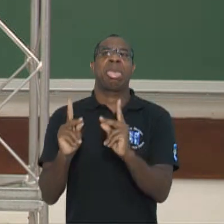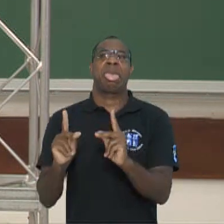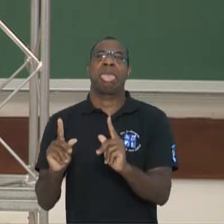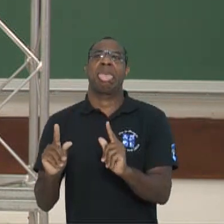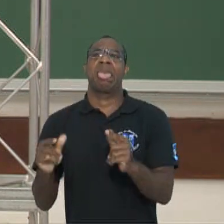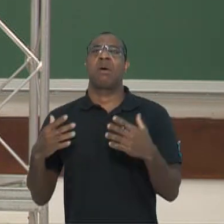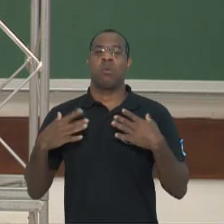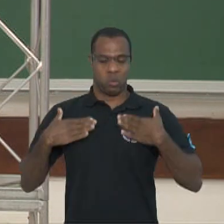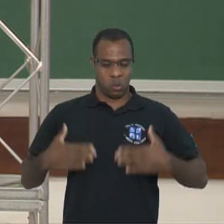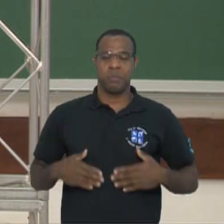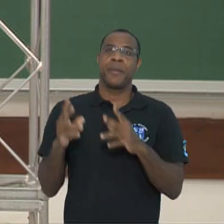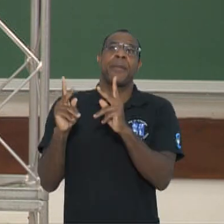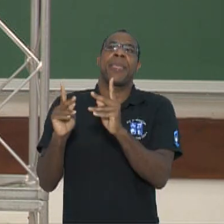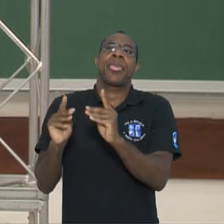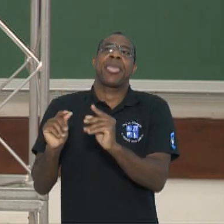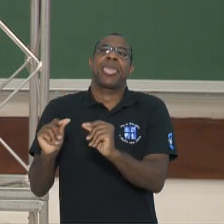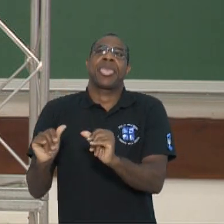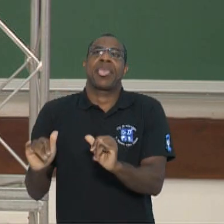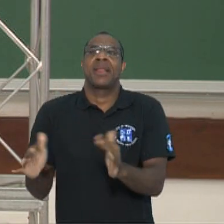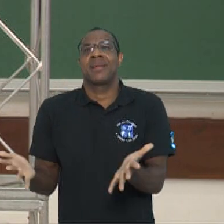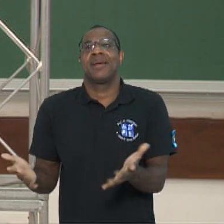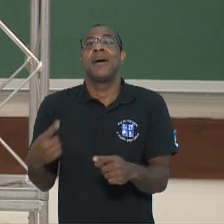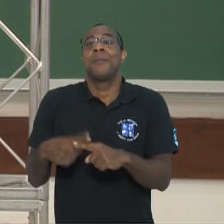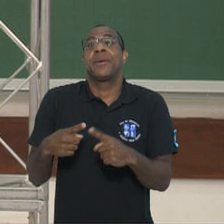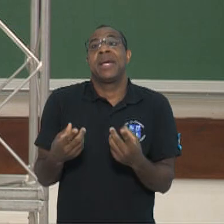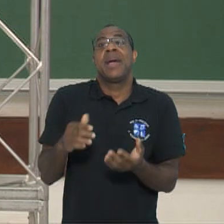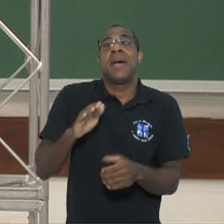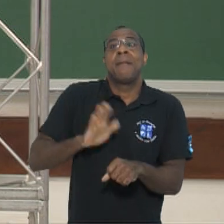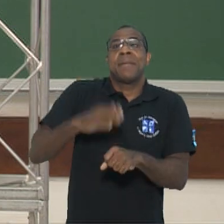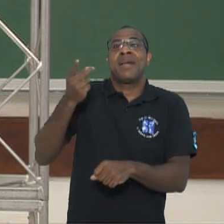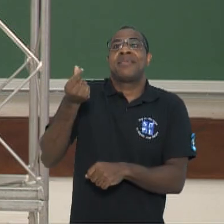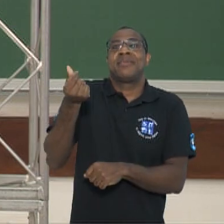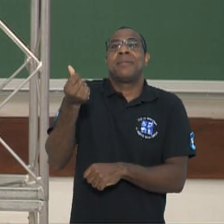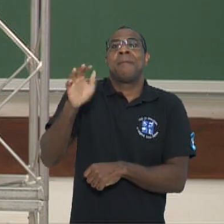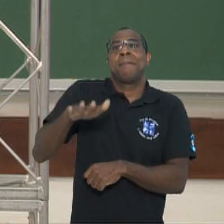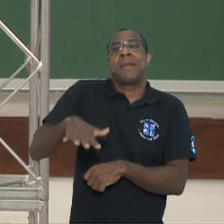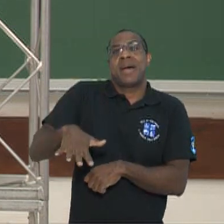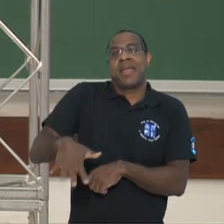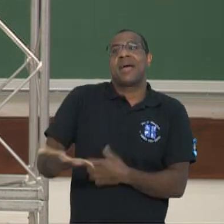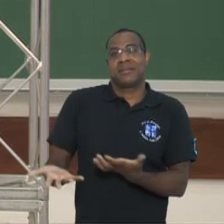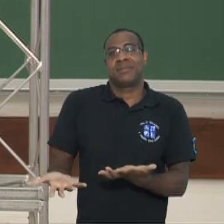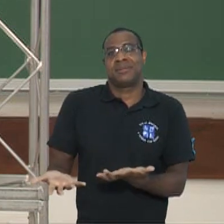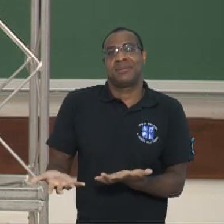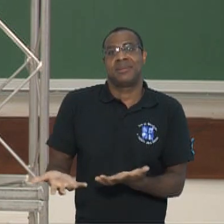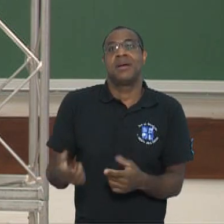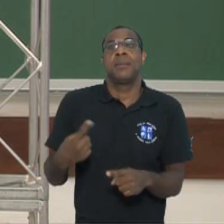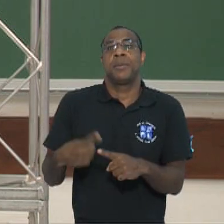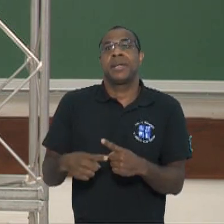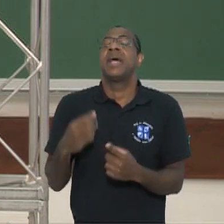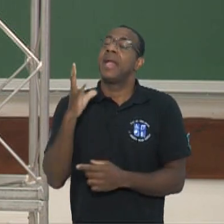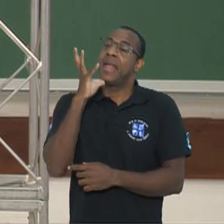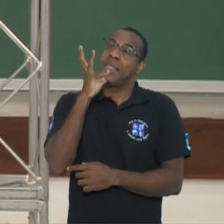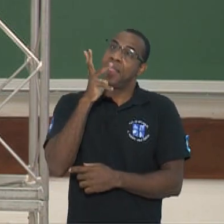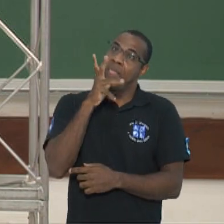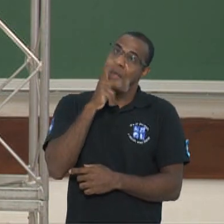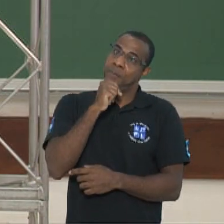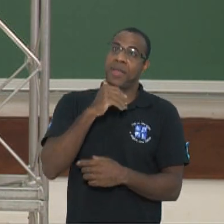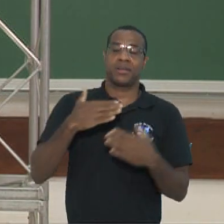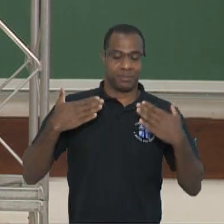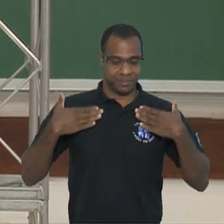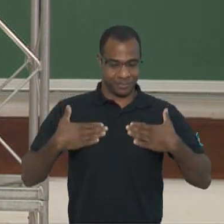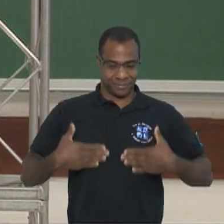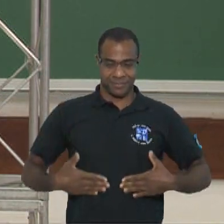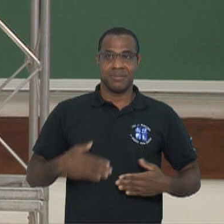seja, uma espécie de mais barato, para baratear o preço, ele fez um processo. Porque era demorado. Vamos ver aqui comigo como que